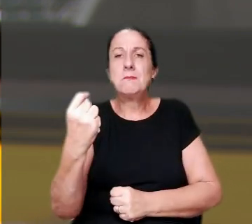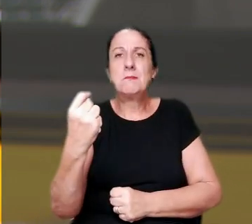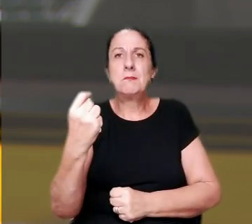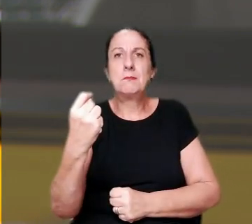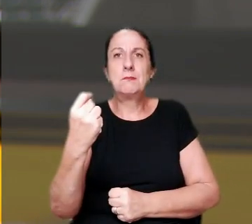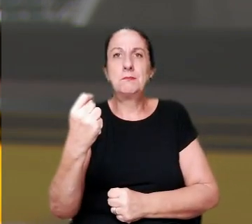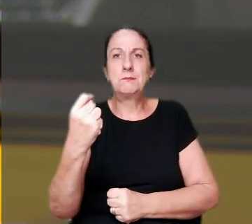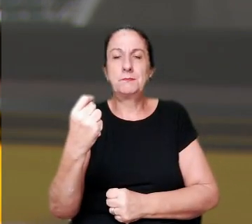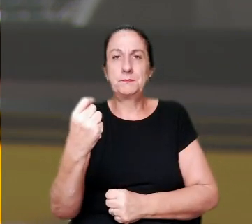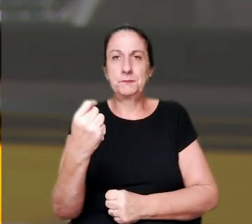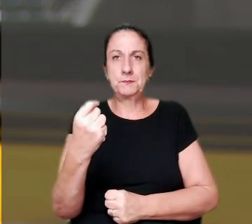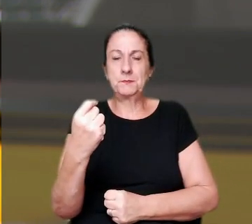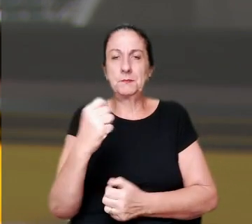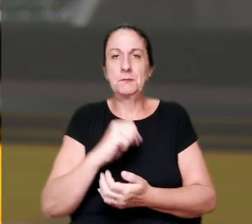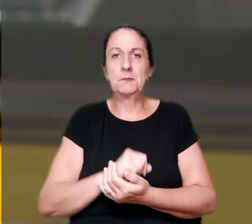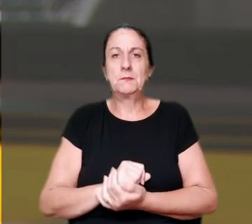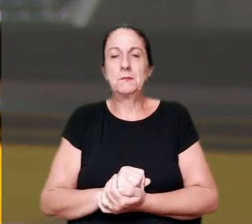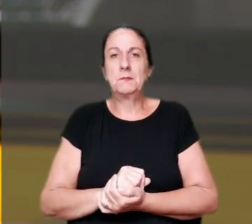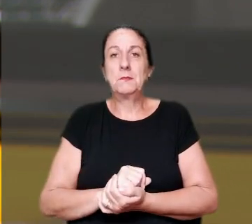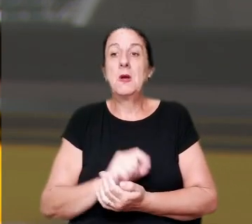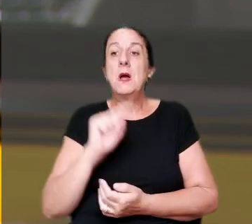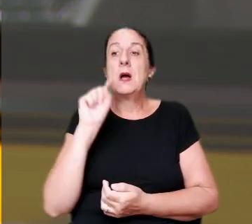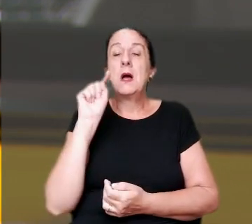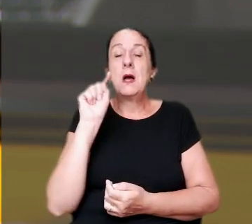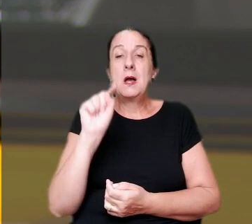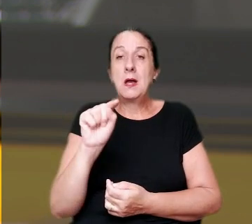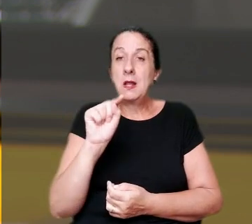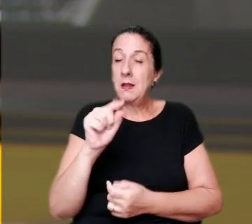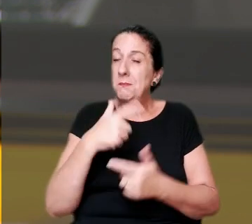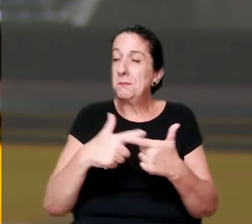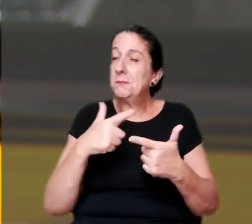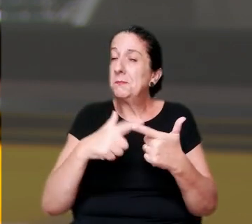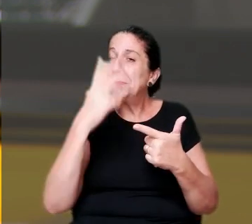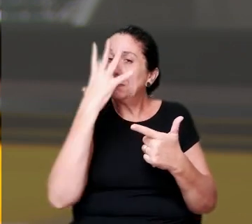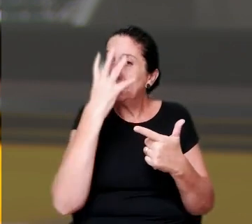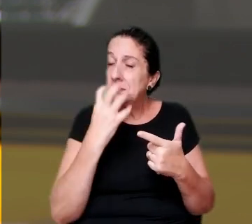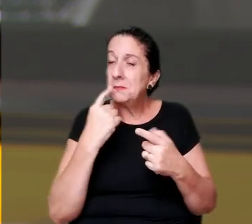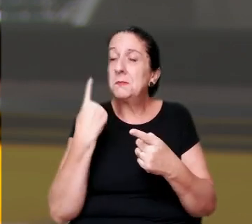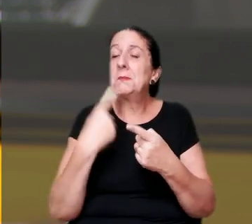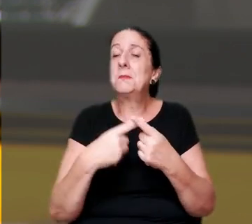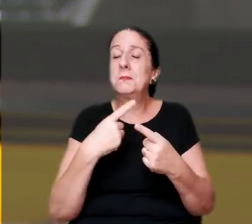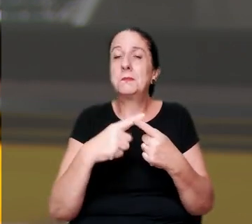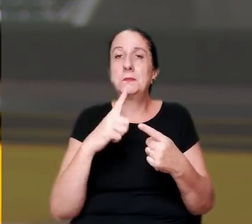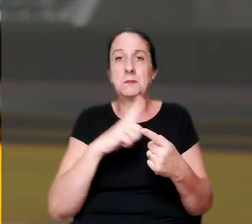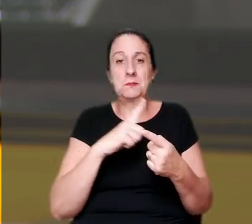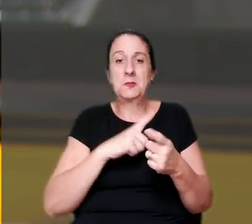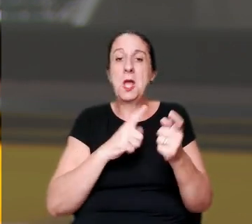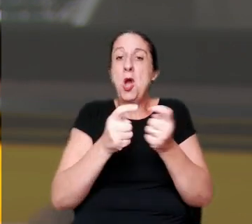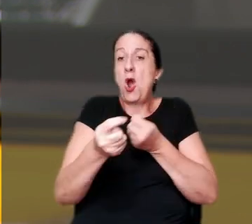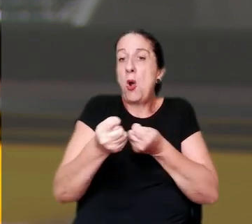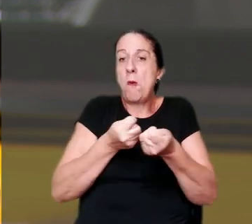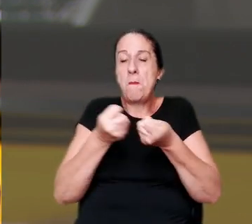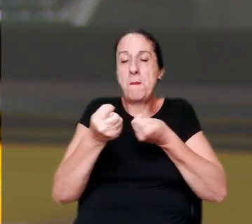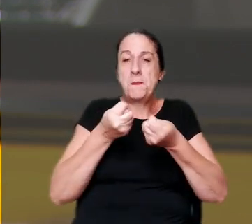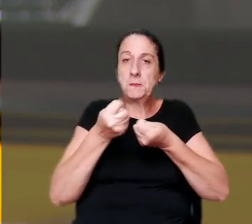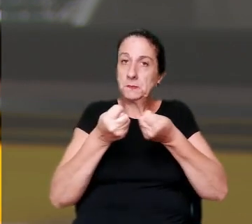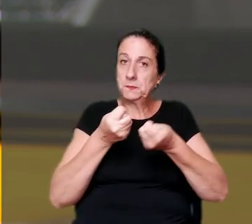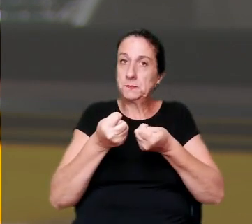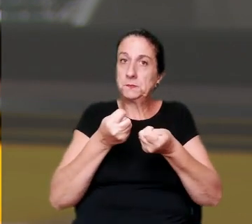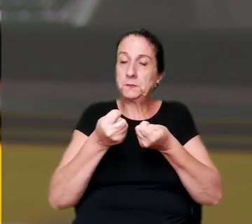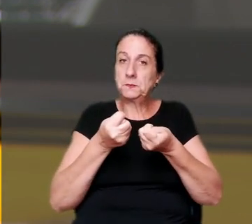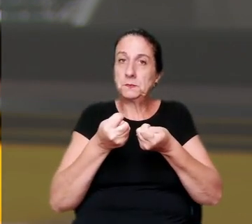entendeu? E lá foi um problema sério, porque havia um controle